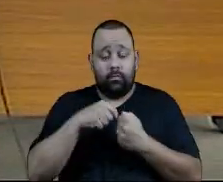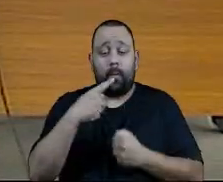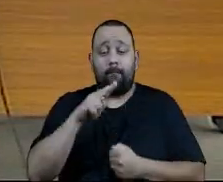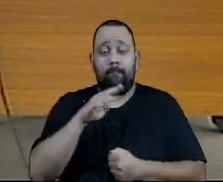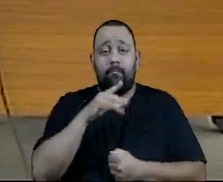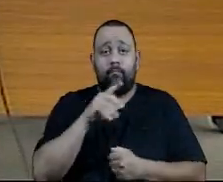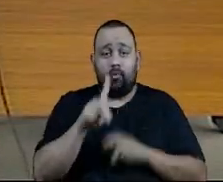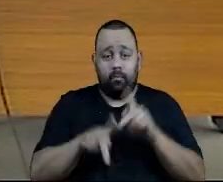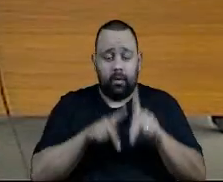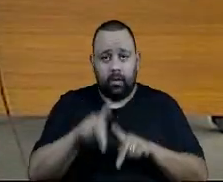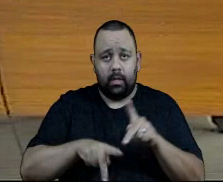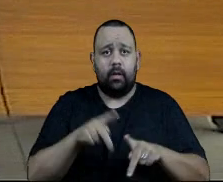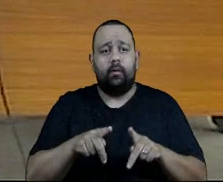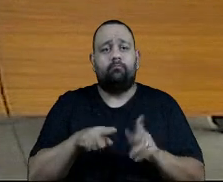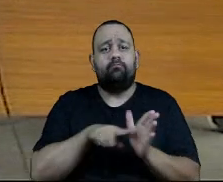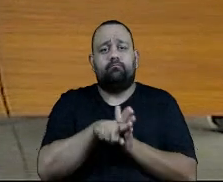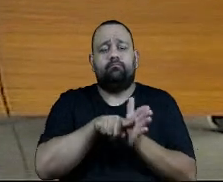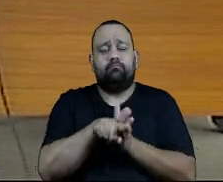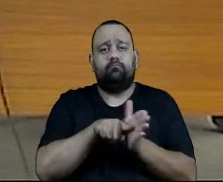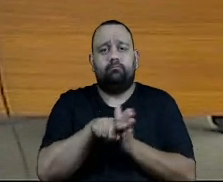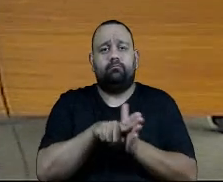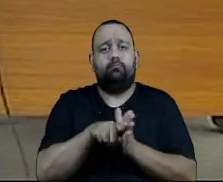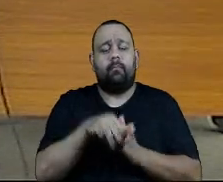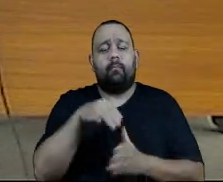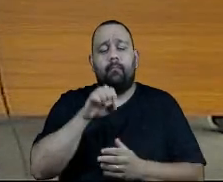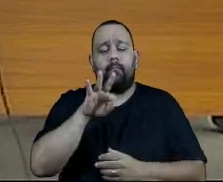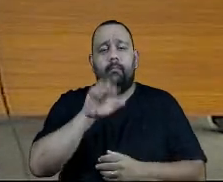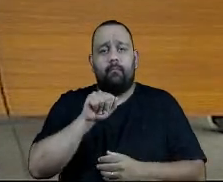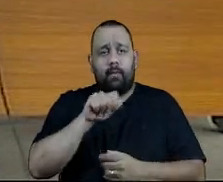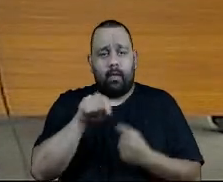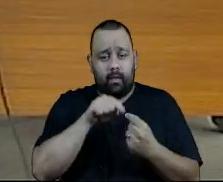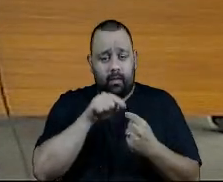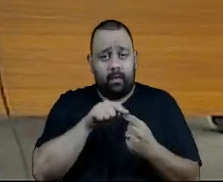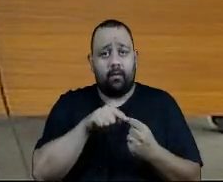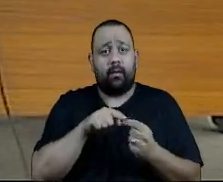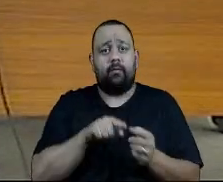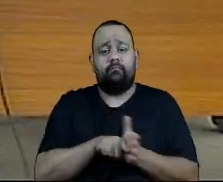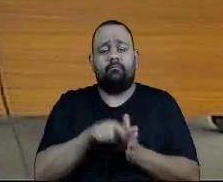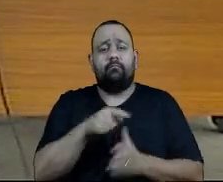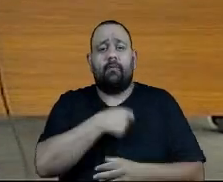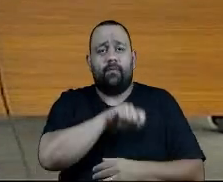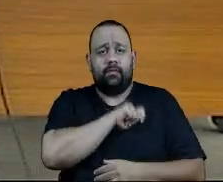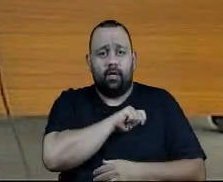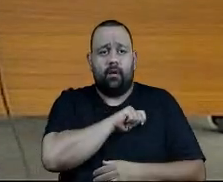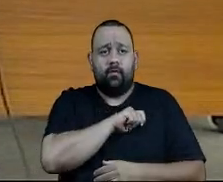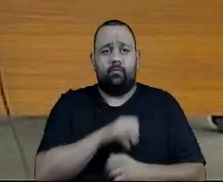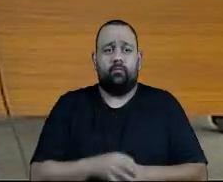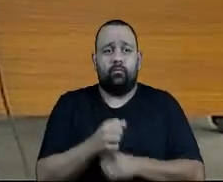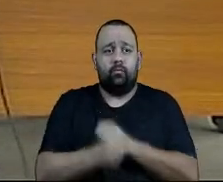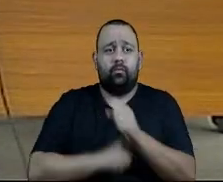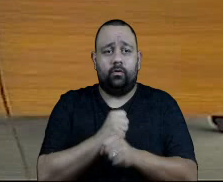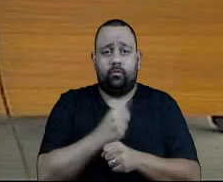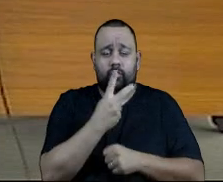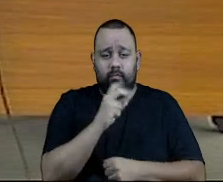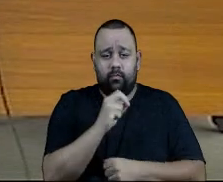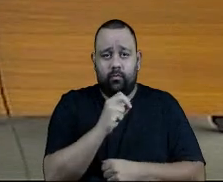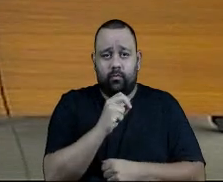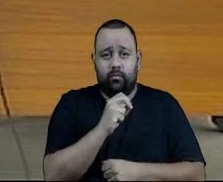Audiência pública para apresentação e avaliação das metas fiscais do terceiro quadrimestre do ano